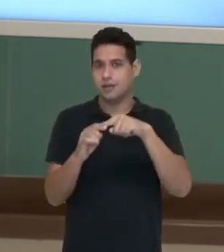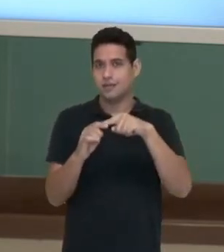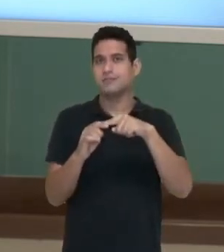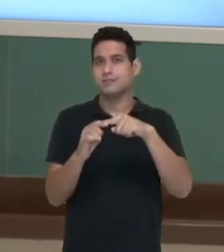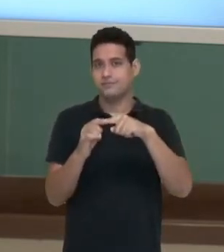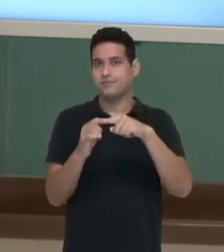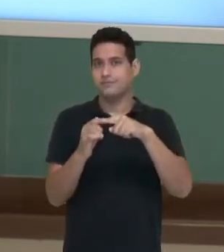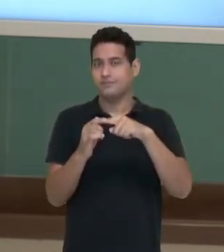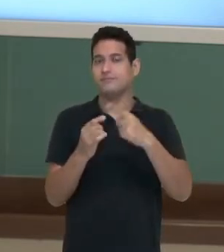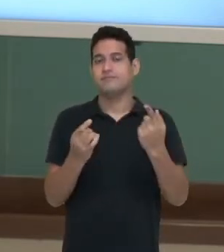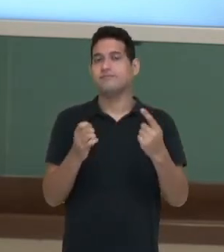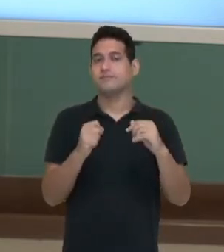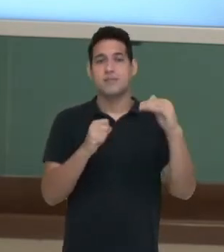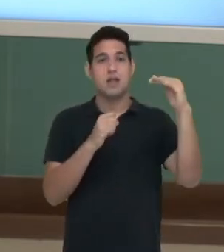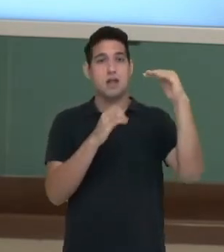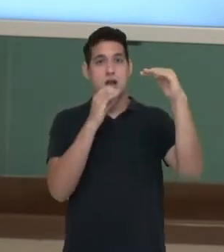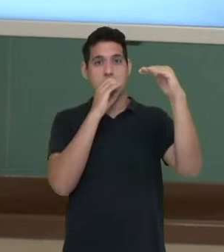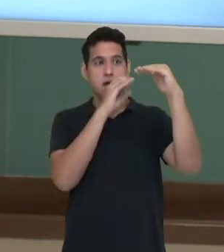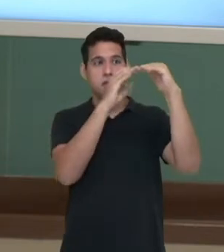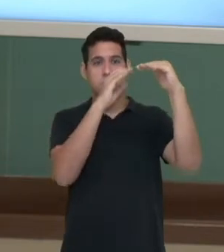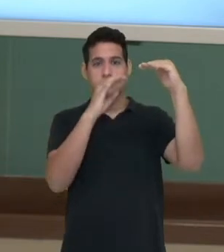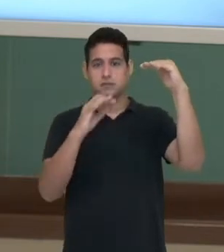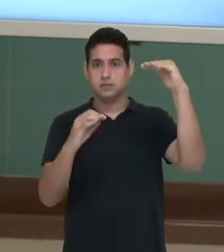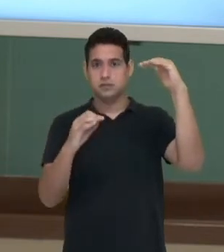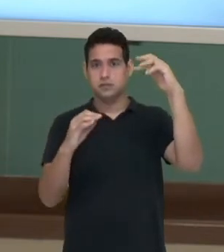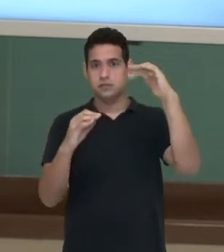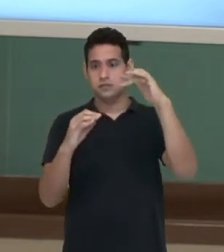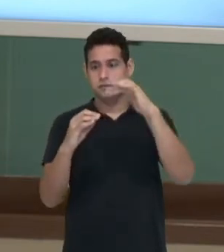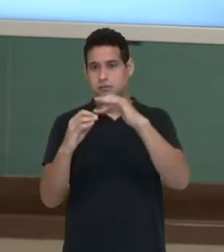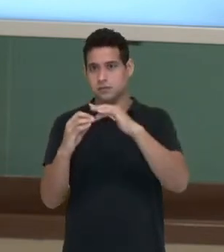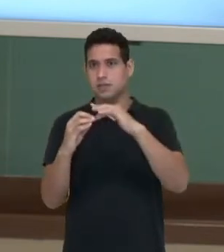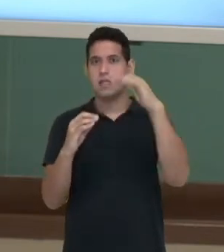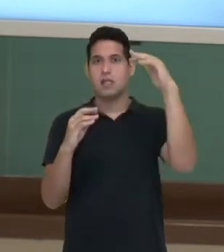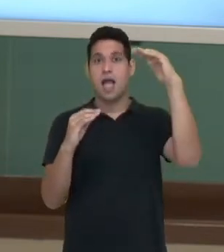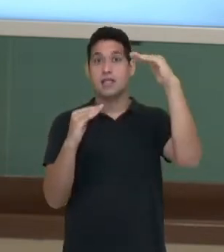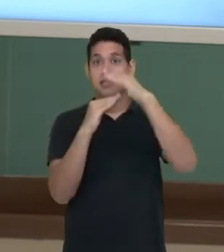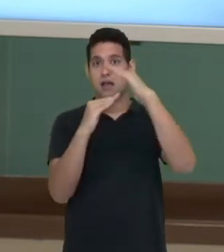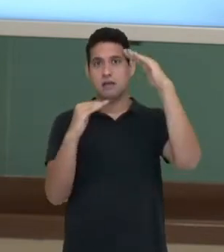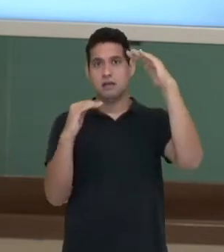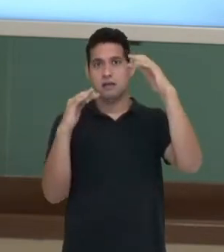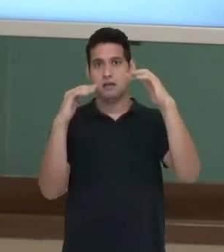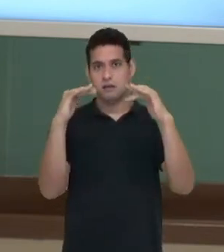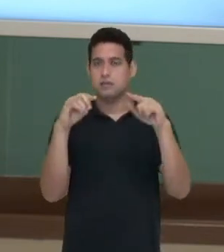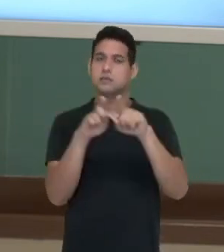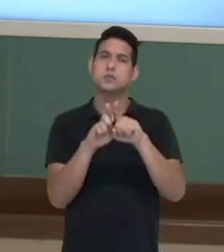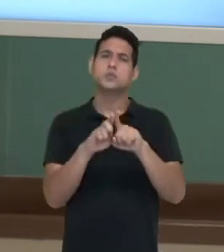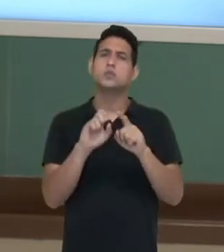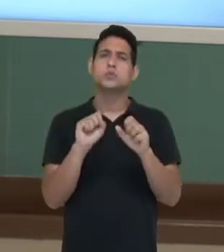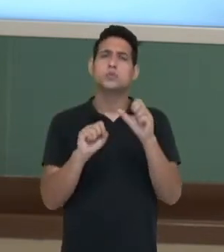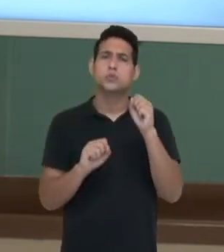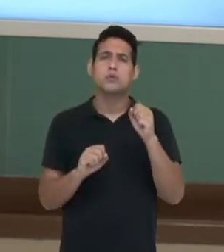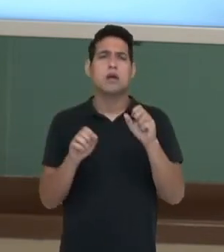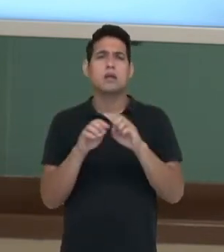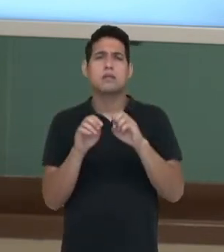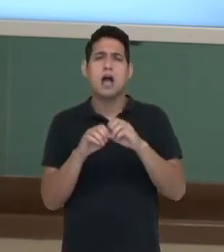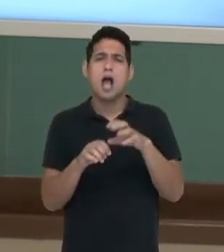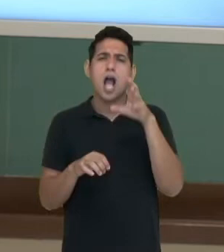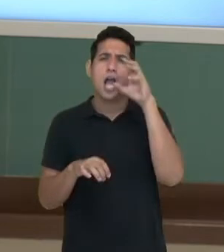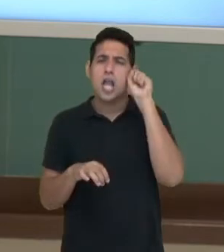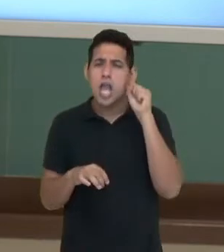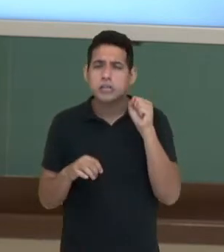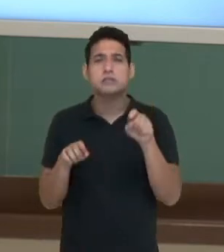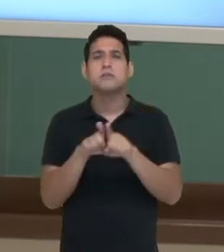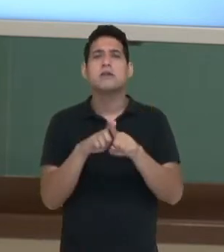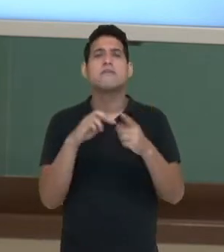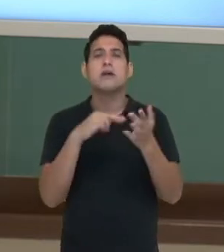a menor temperatura, ou seja, o suco, que vamos dizer ali, né, que está numa temperatura ambiente, meio quentinho, né, ele